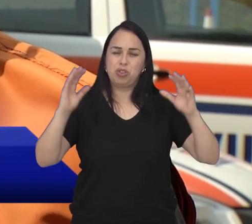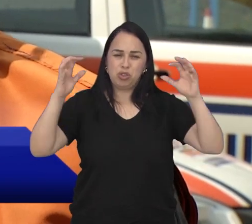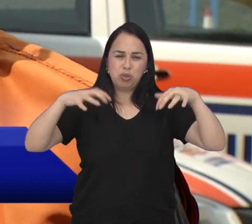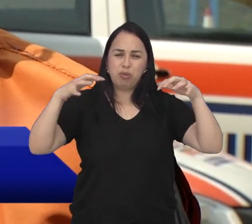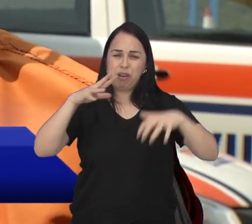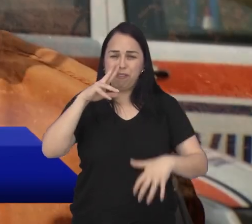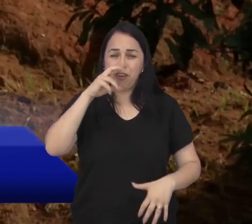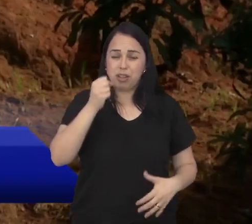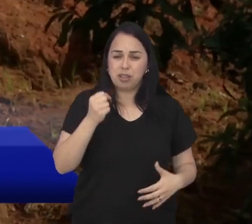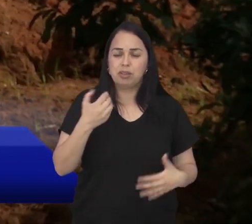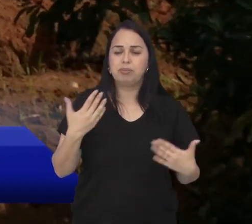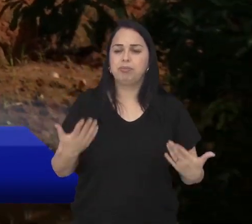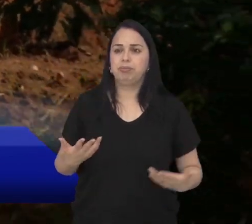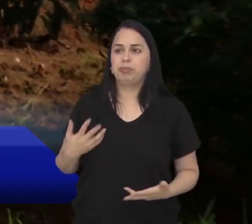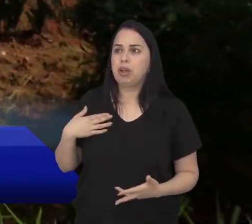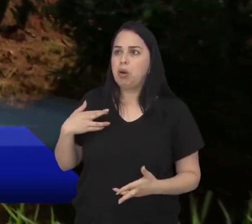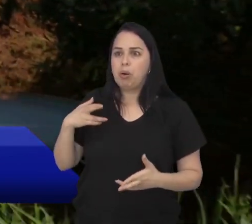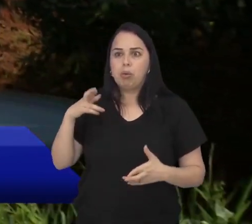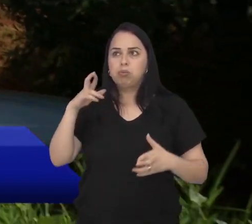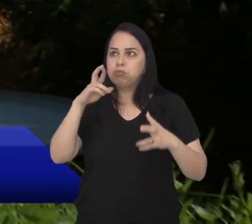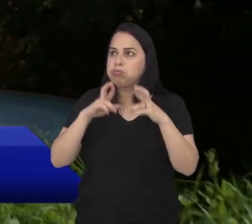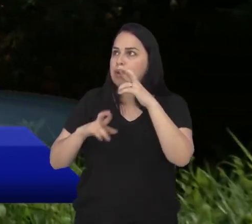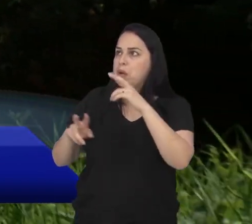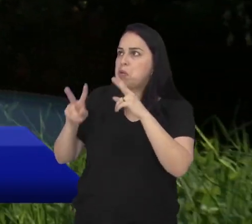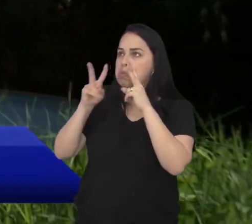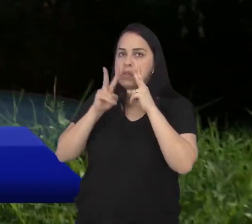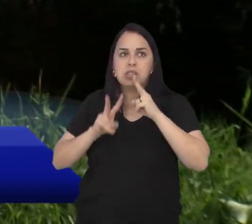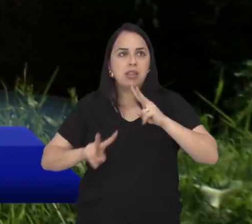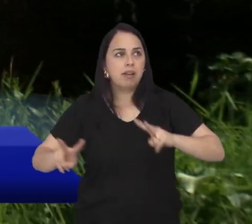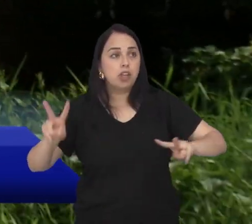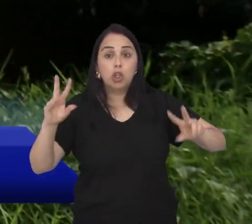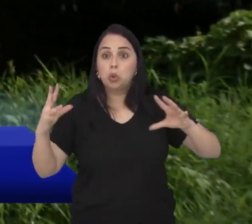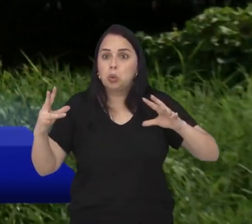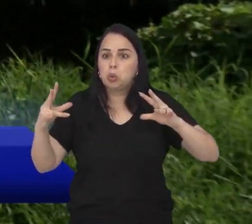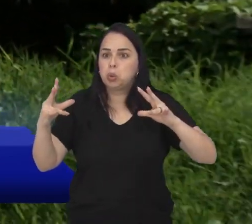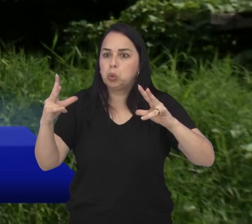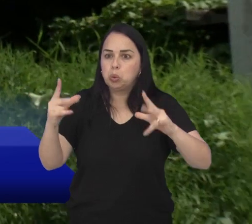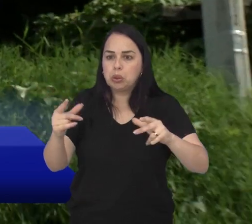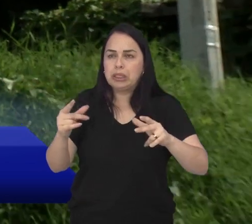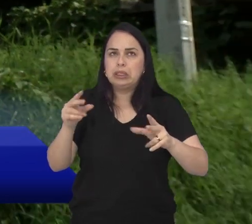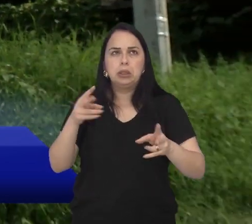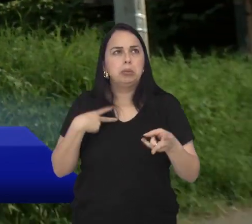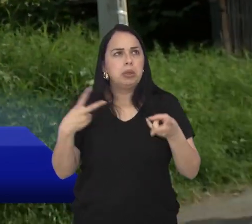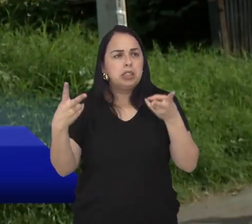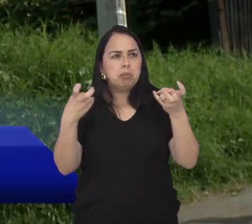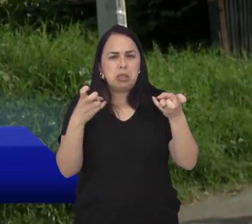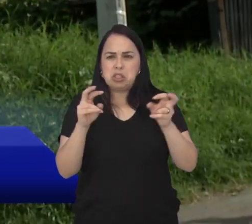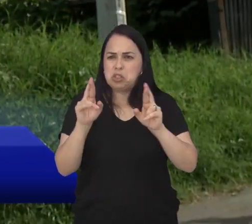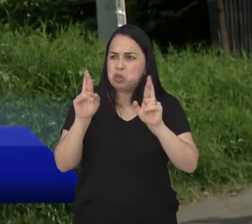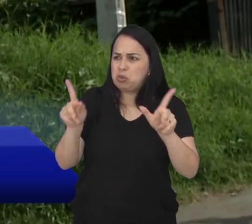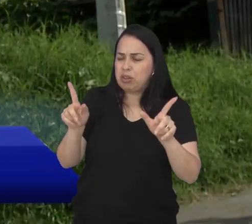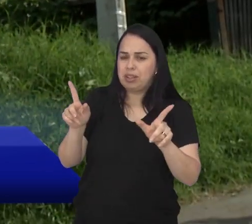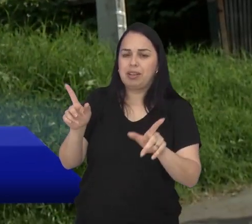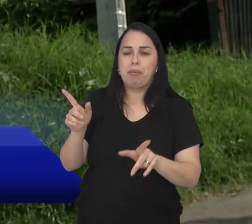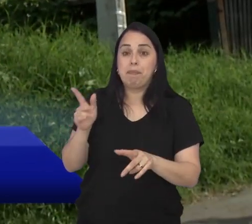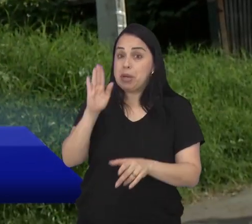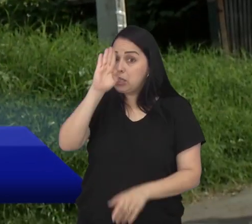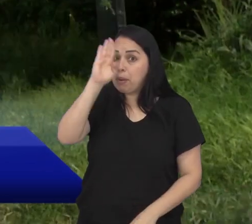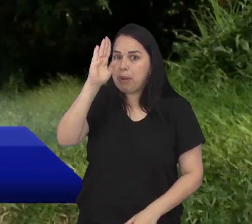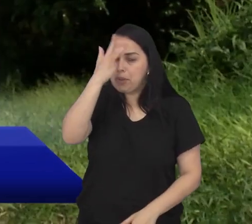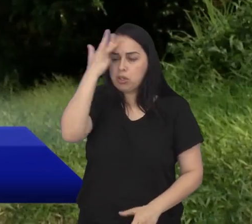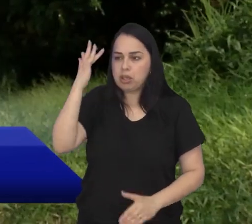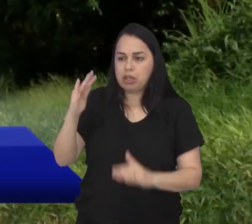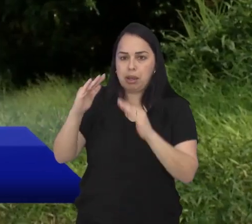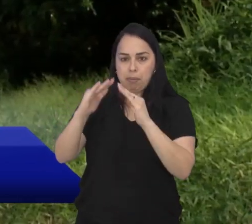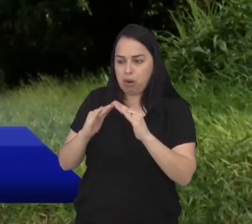chuva e de chuvas fortes? Observe tudo. Qualquer movimentação, qualquer diferença, principalmente quem mora em encosta,